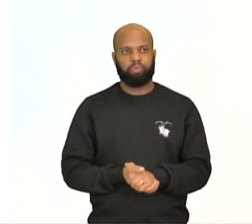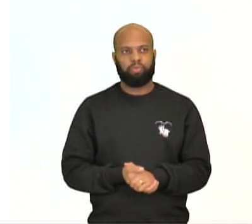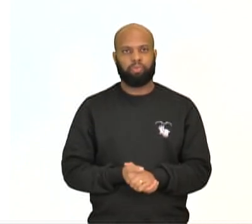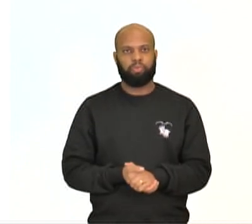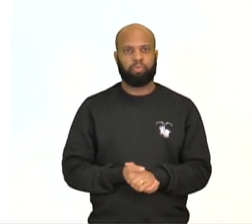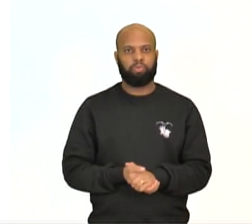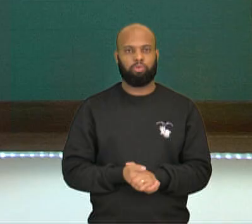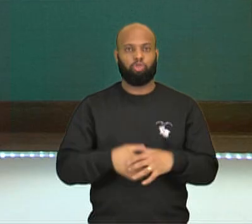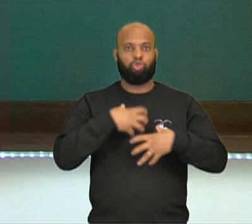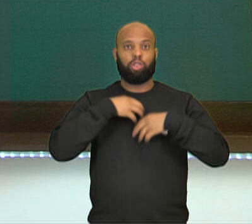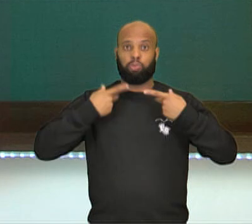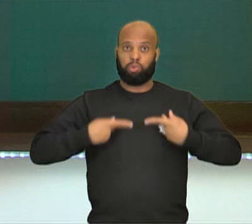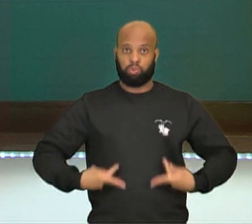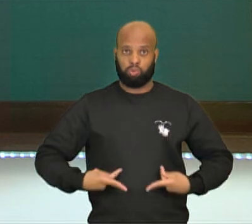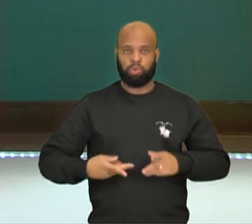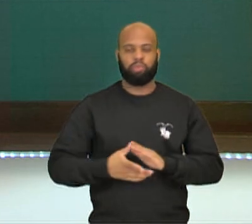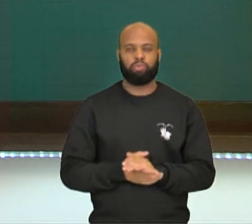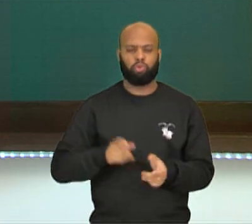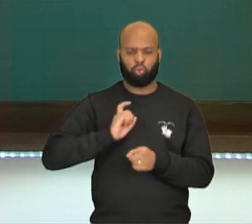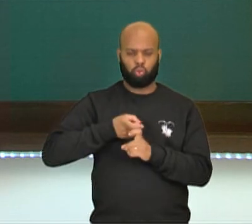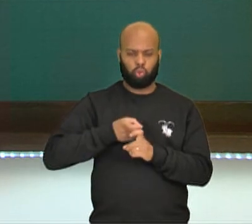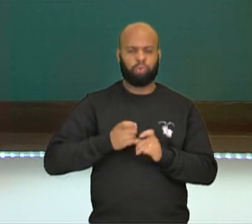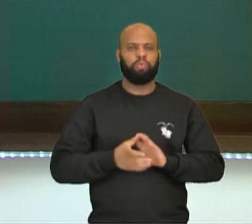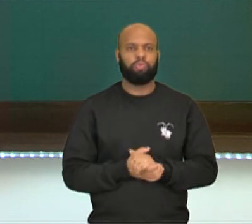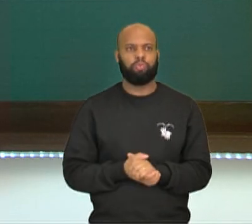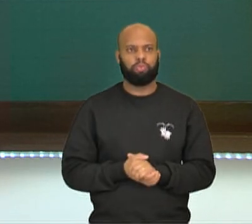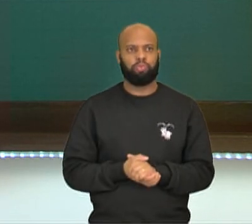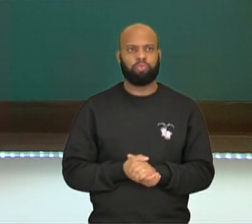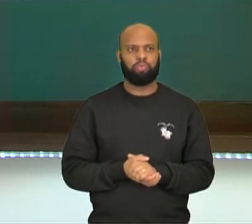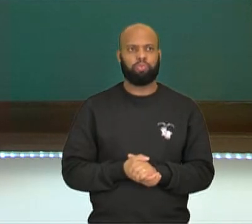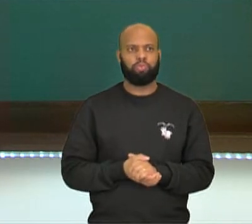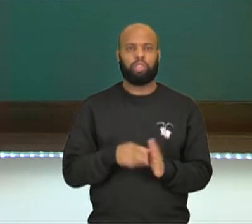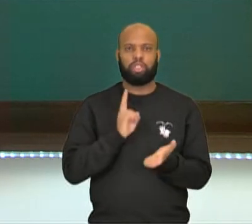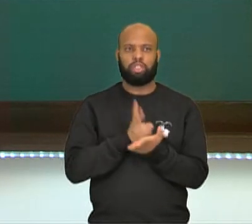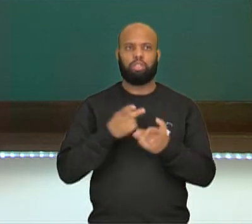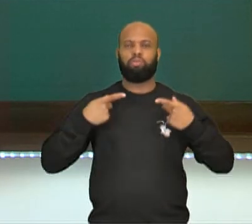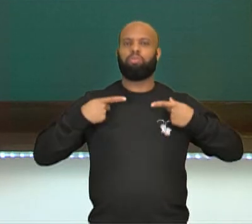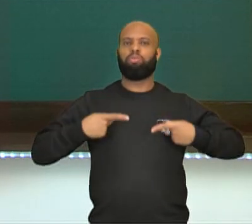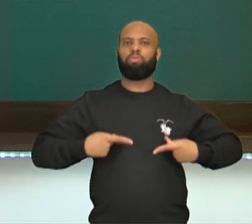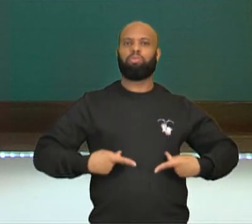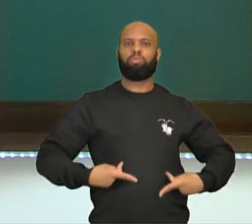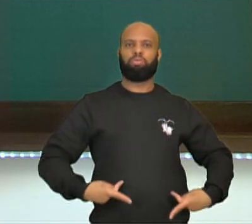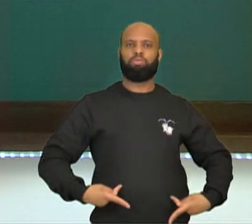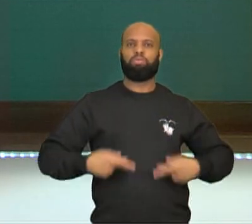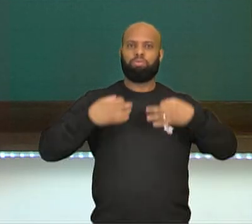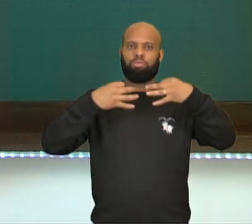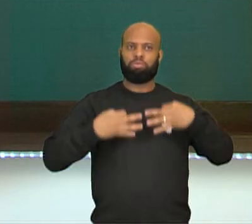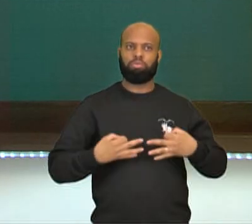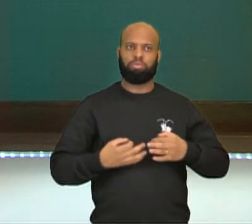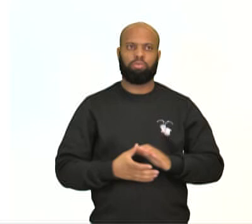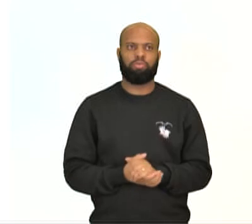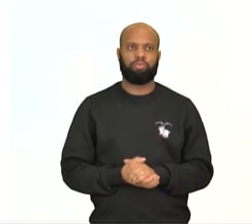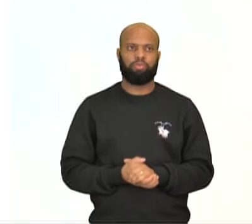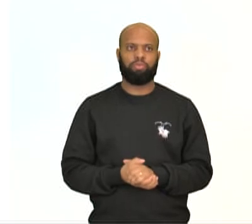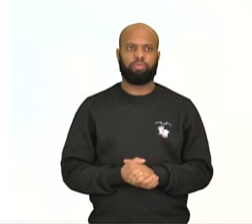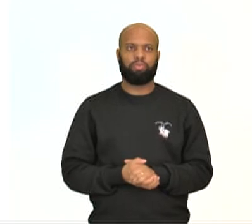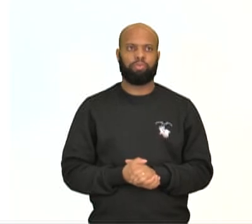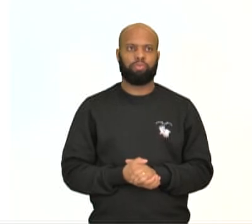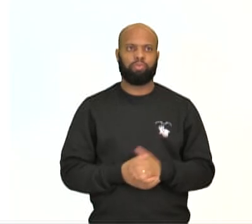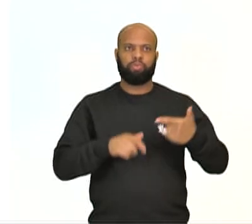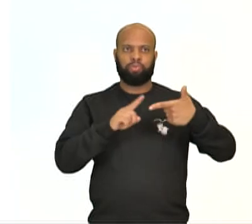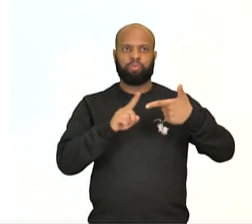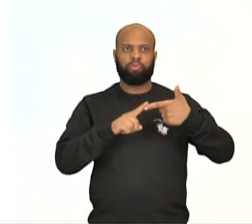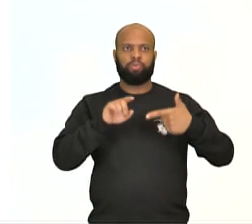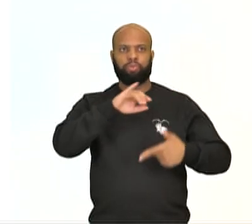Movimentos bem rígidos, né? Sempre postura bem adequada. Aí a gente tem depois